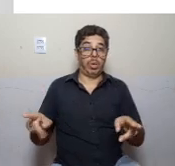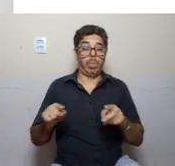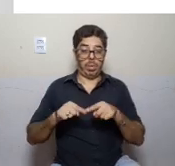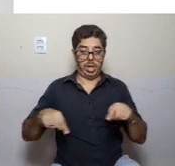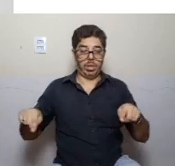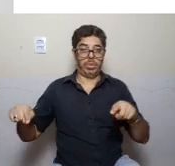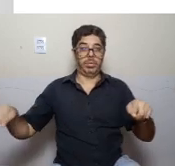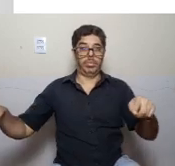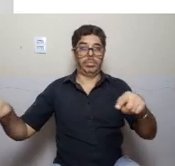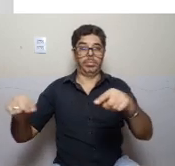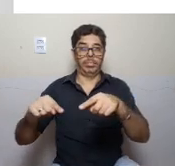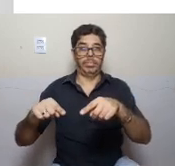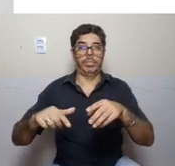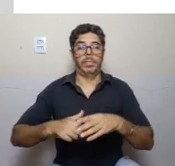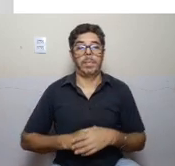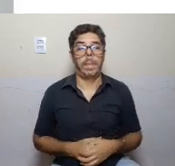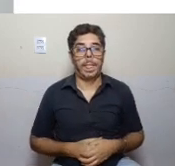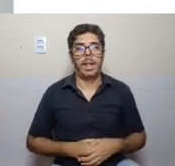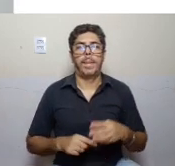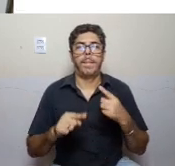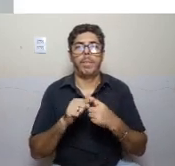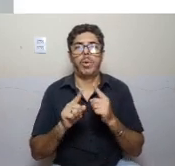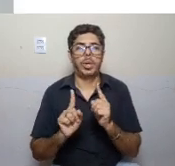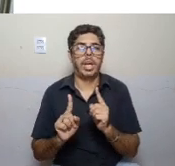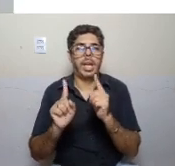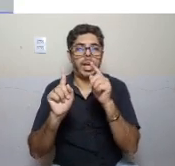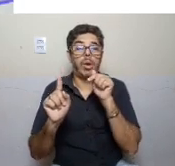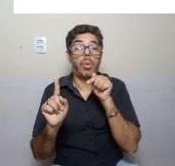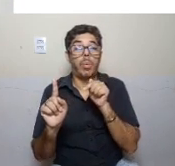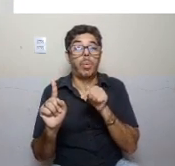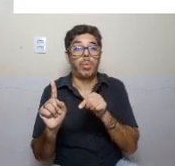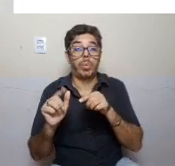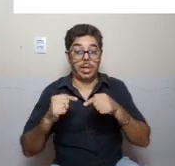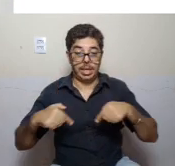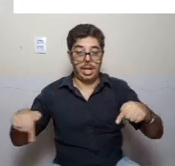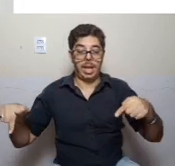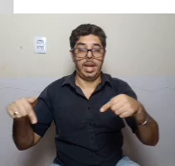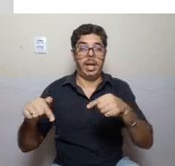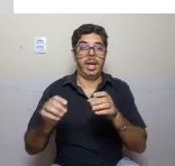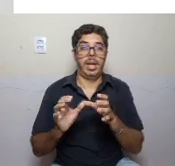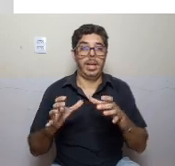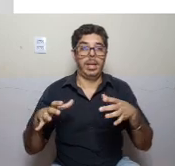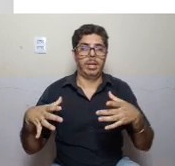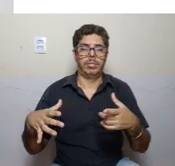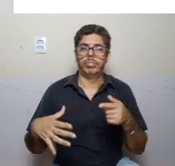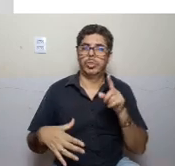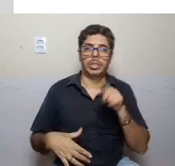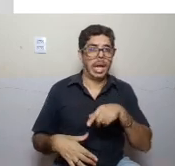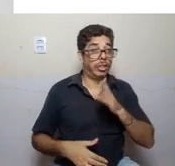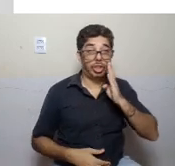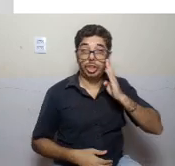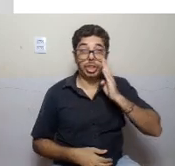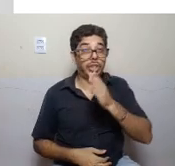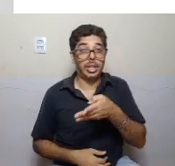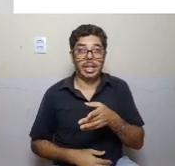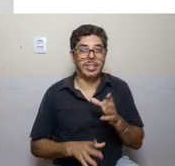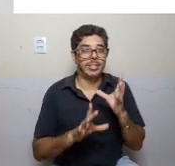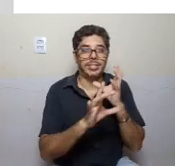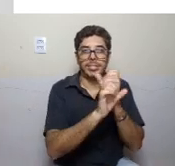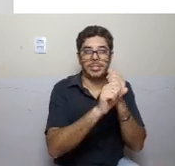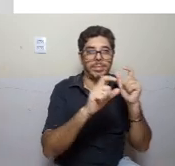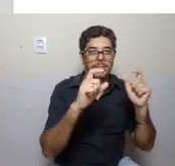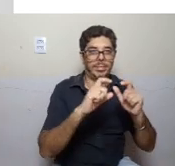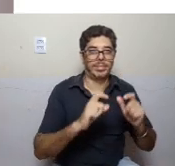sua importância está no fato de que ela relaciona o campo magnético à corrente que o gera, de forma direta e elegante do ponto de